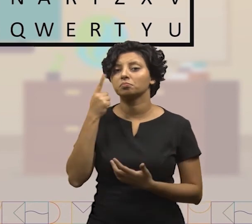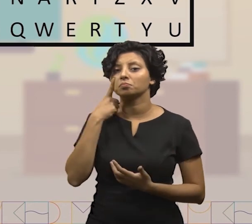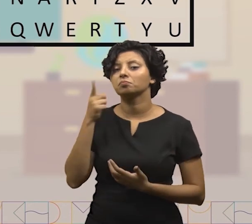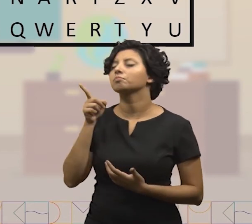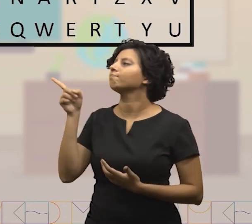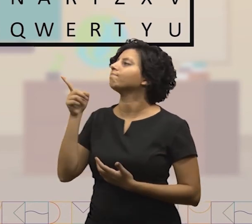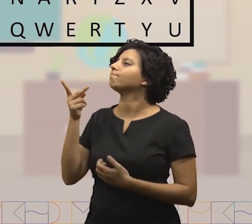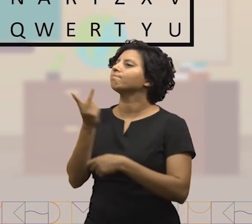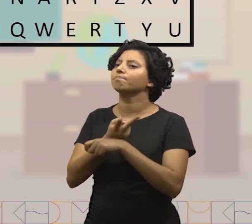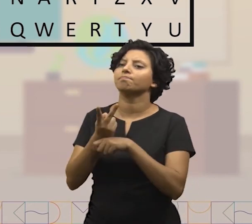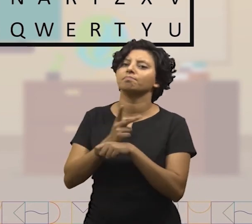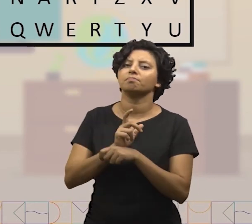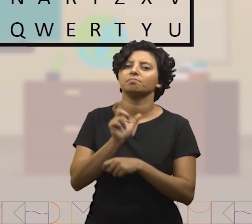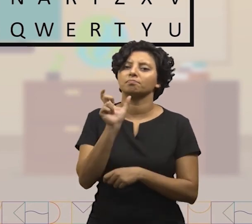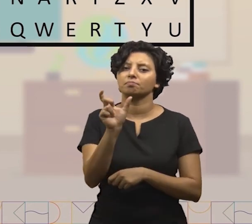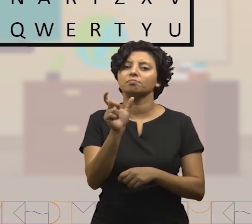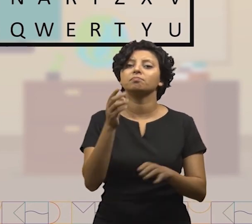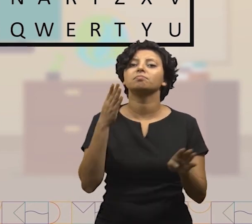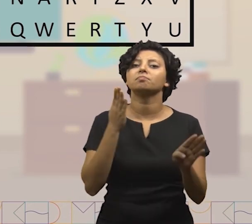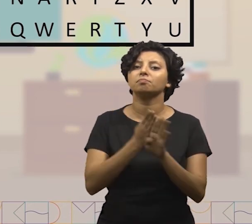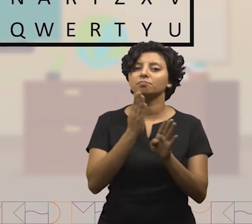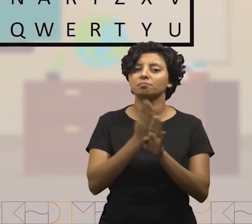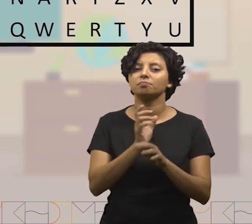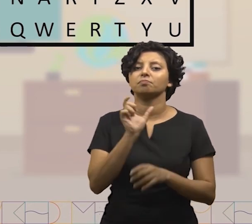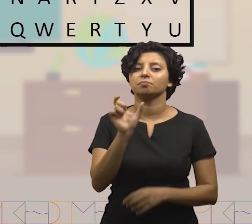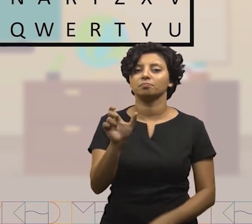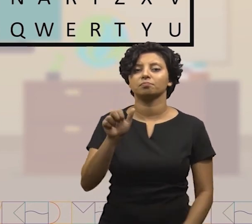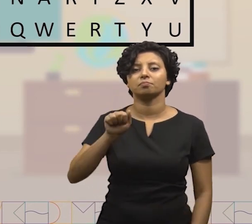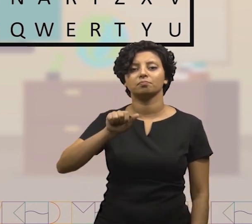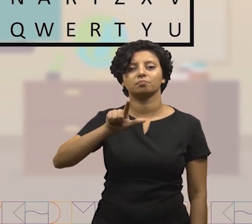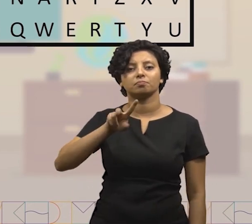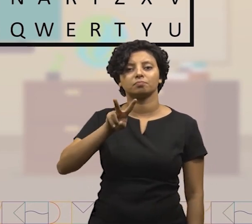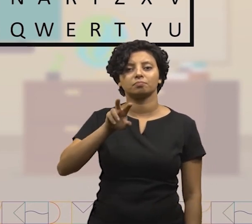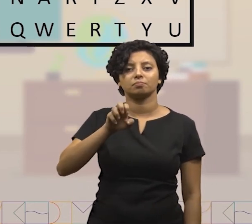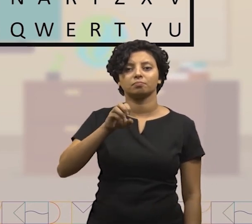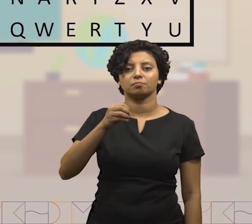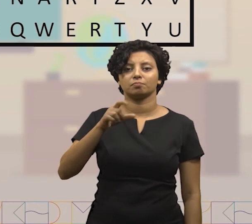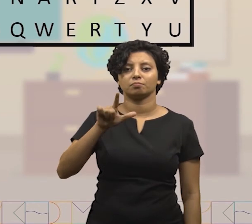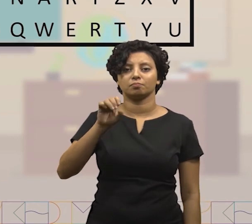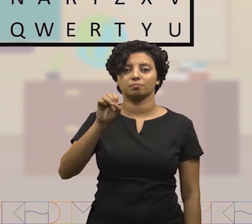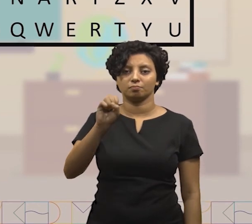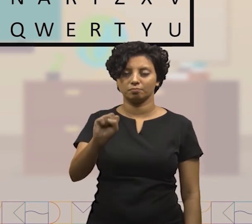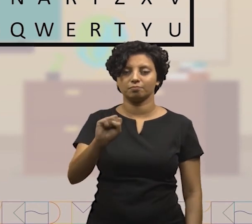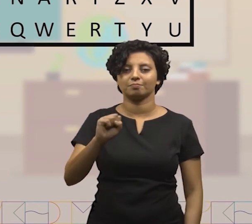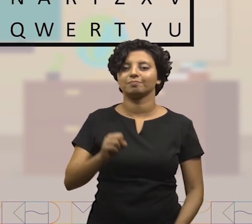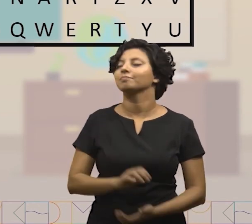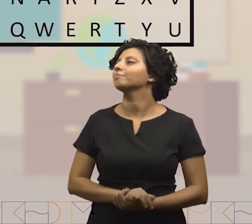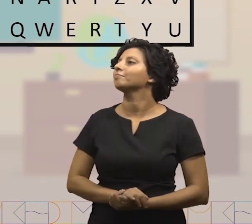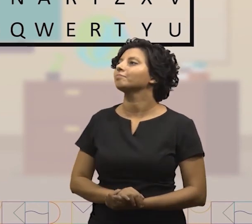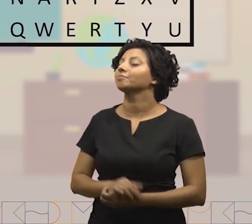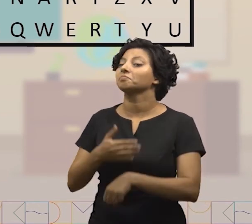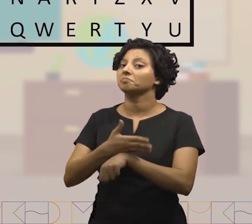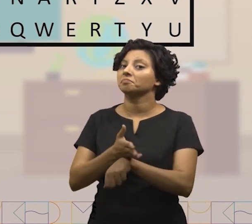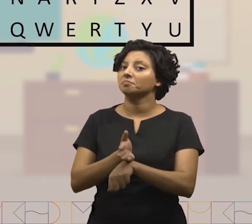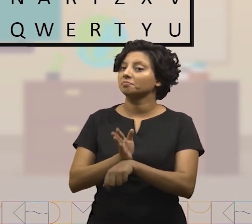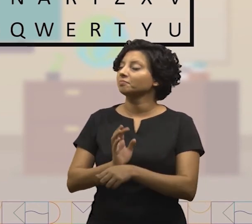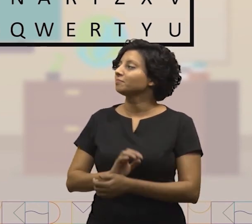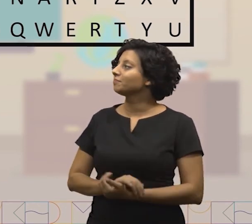nesse caça-palavras e procurar a palavra alvéolos. Vamos lá? Tempo para você.